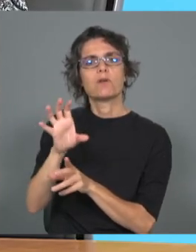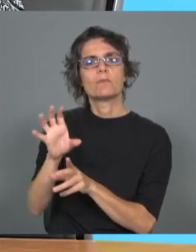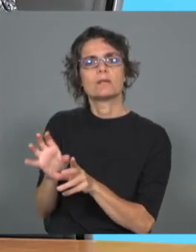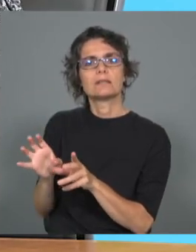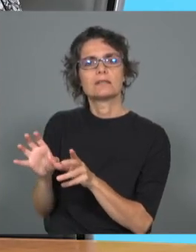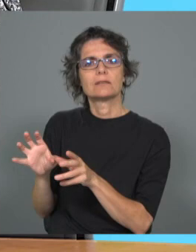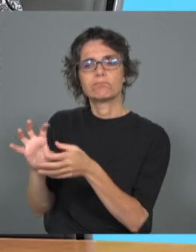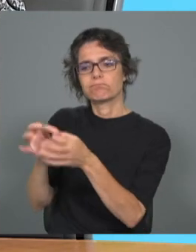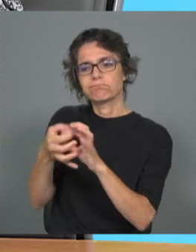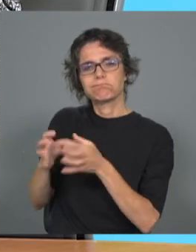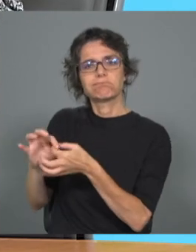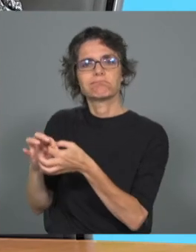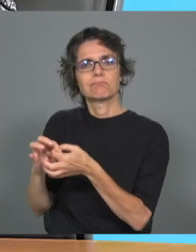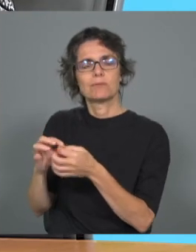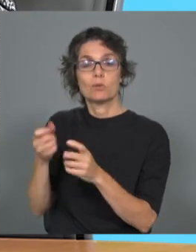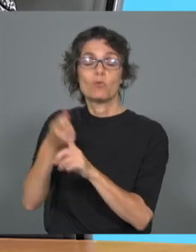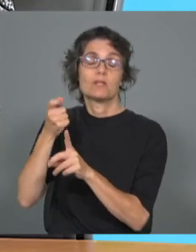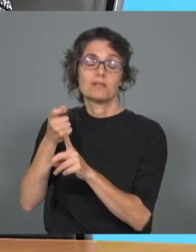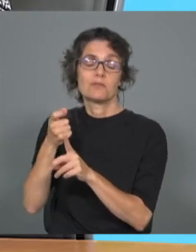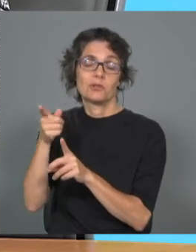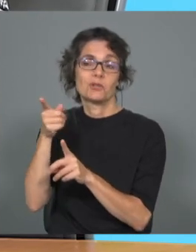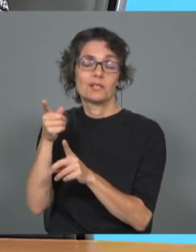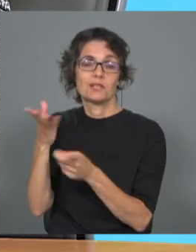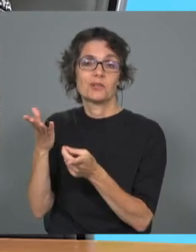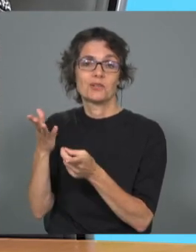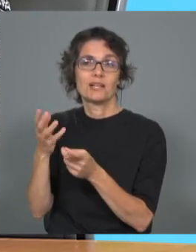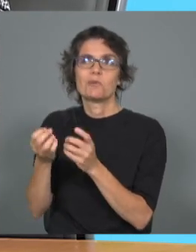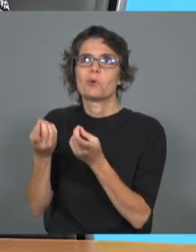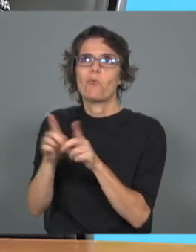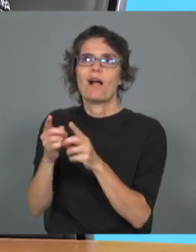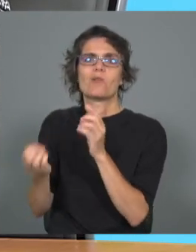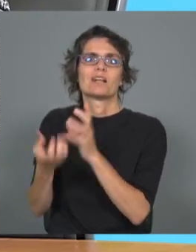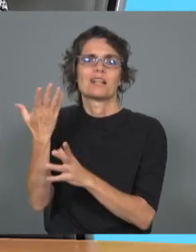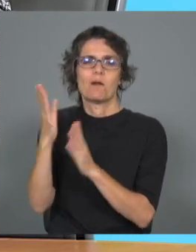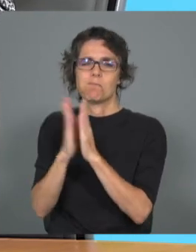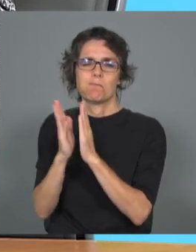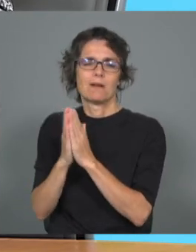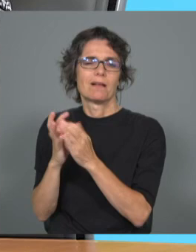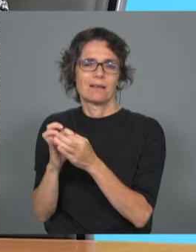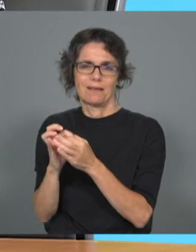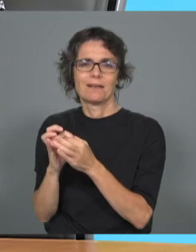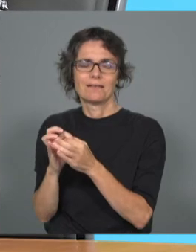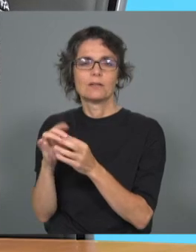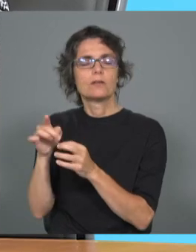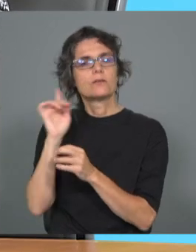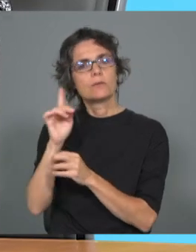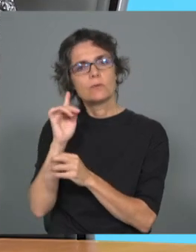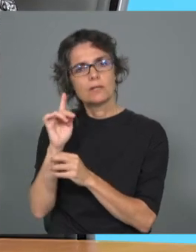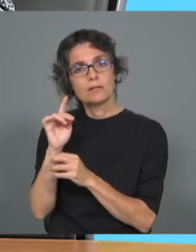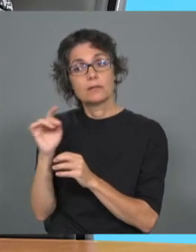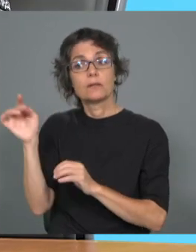portanto, é um desafio de criatividade pastoral que aqui está e que pode ser importante, nomeadamente para a Europa, que está a